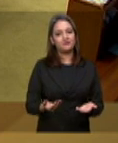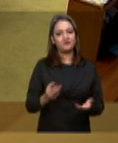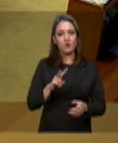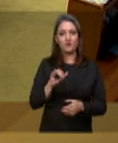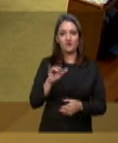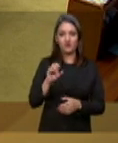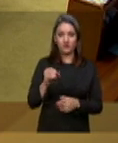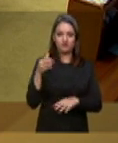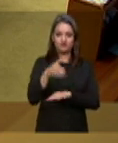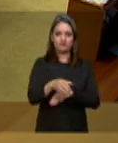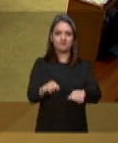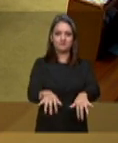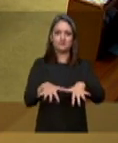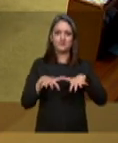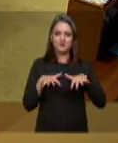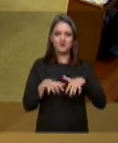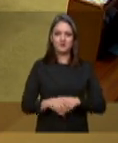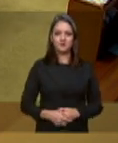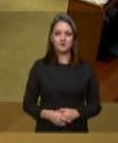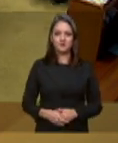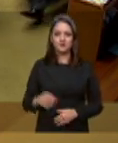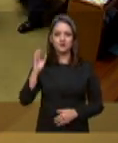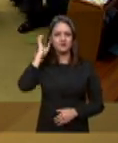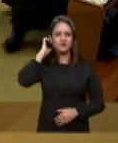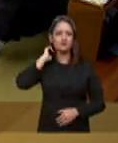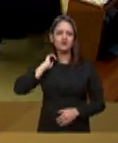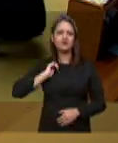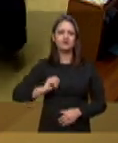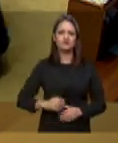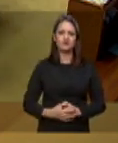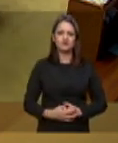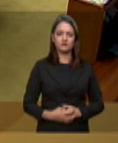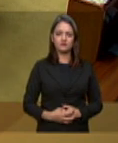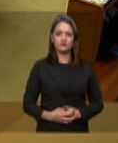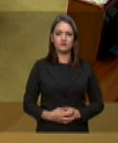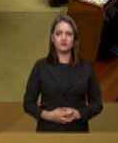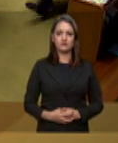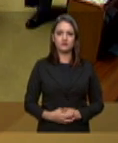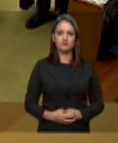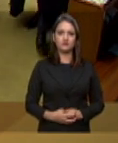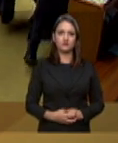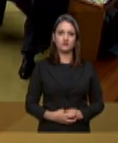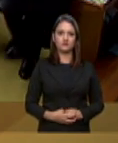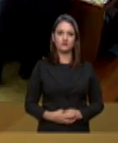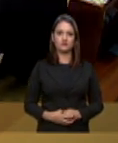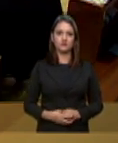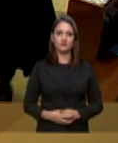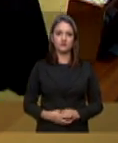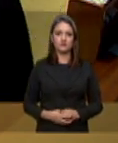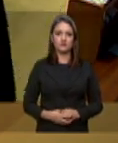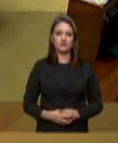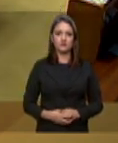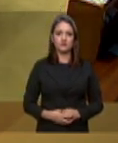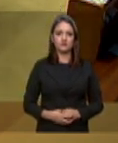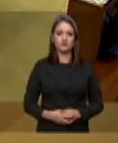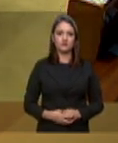Ao vivo, direto. Os ministros posicionam-se na mesa, em formato da letra U invertida.